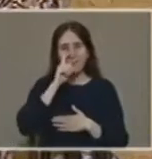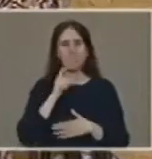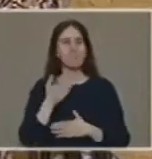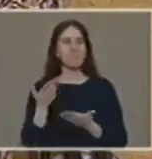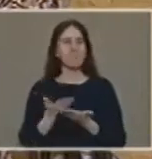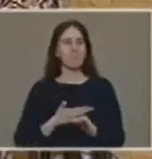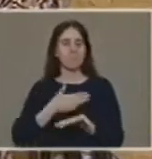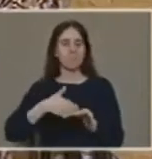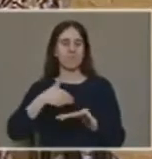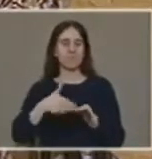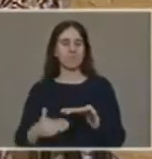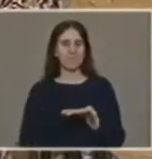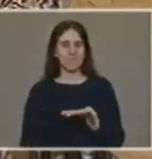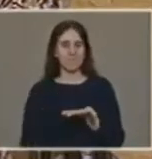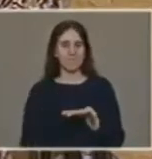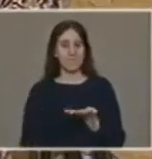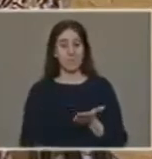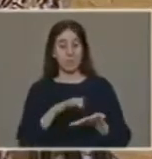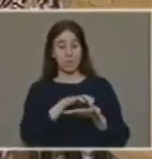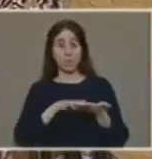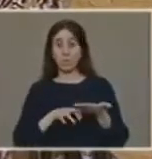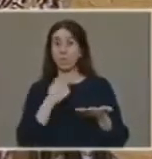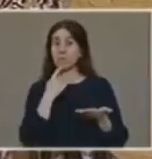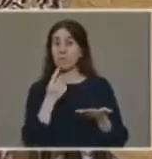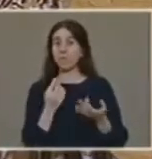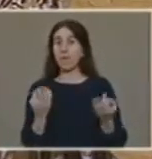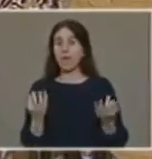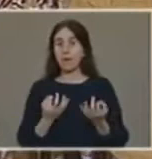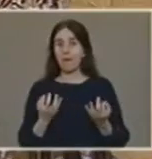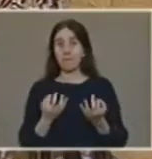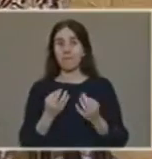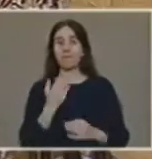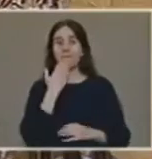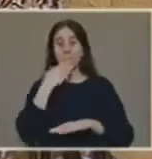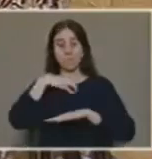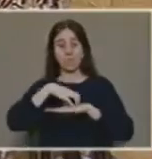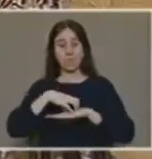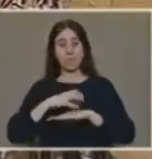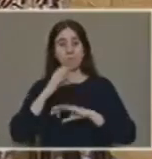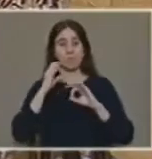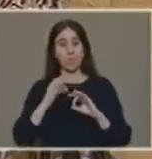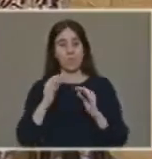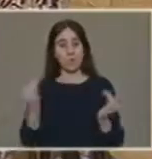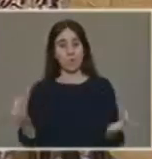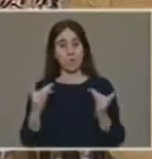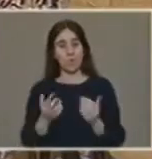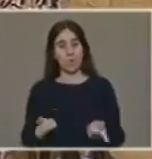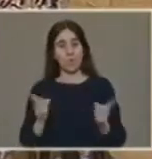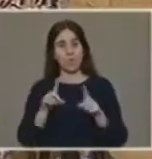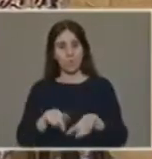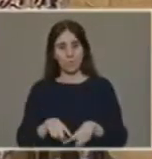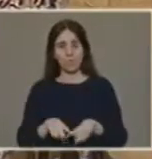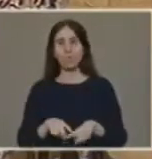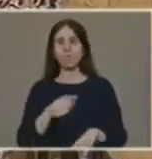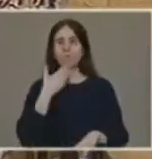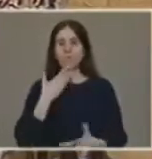pão. Diz o texto que, depois de regressarem a Jerusalém, enquanto partilhavam a